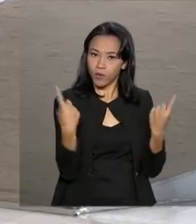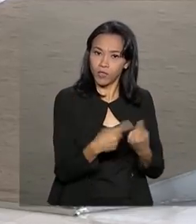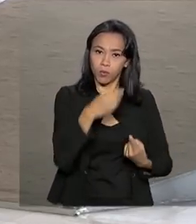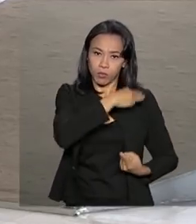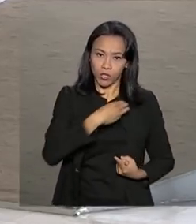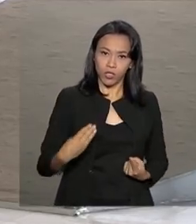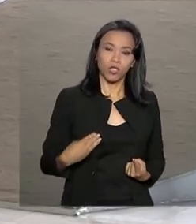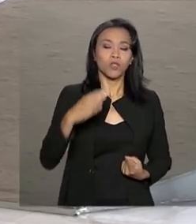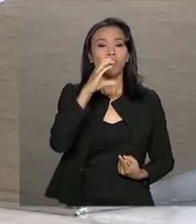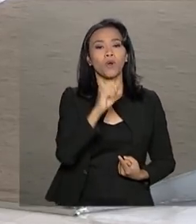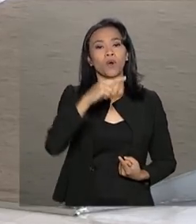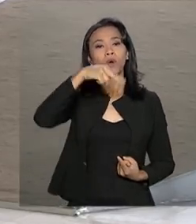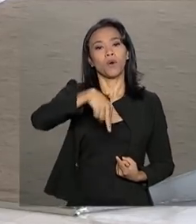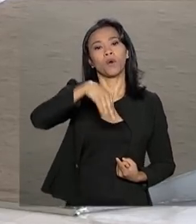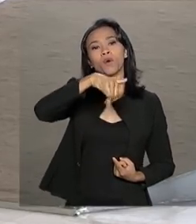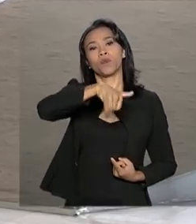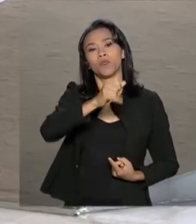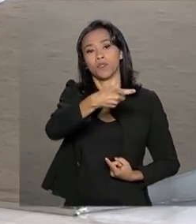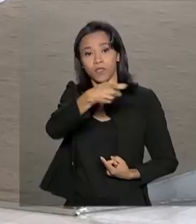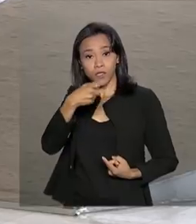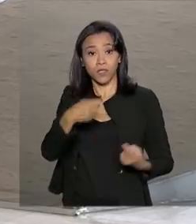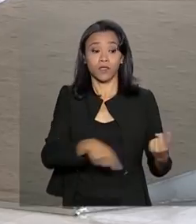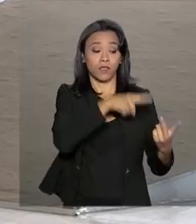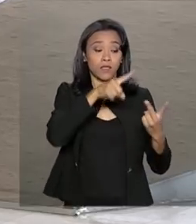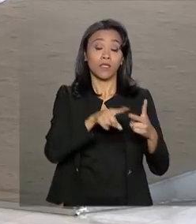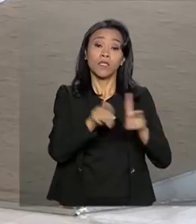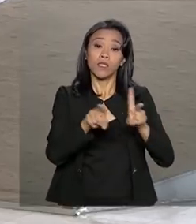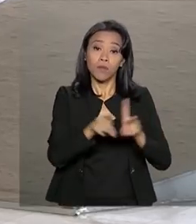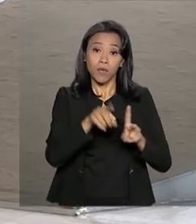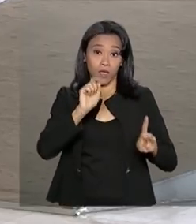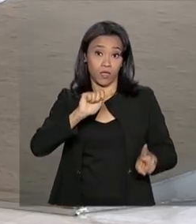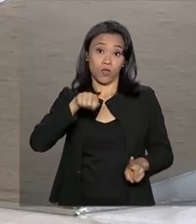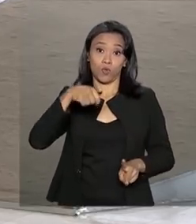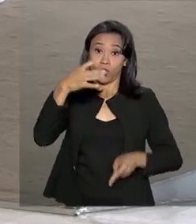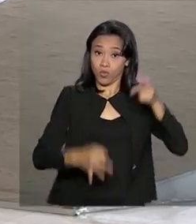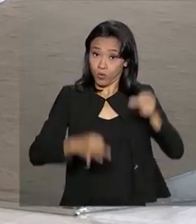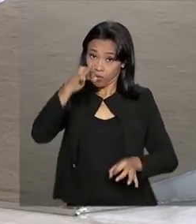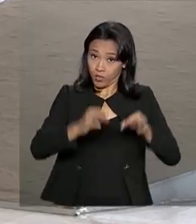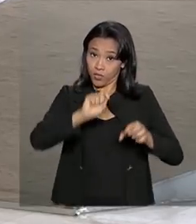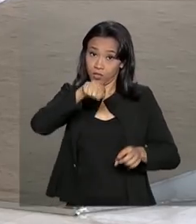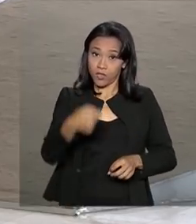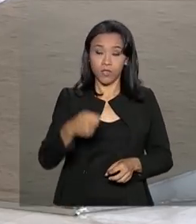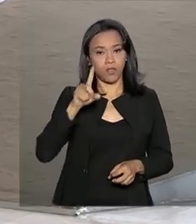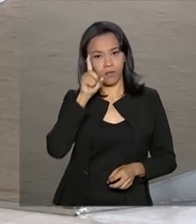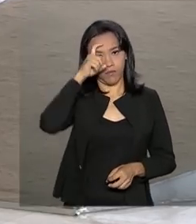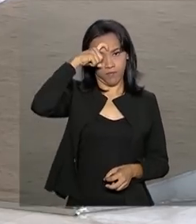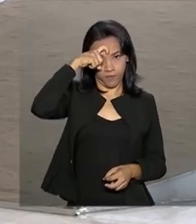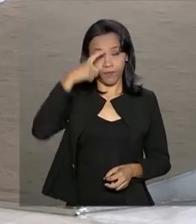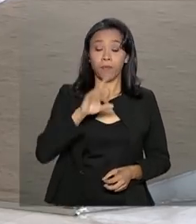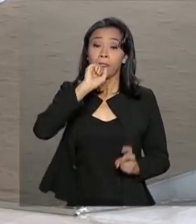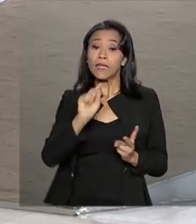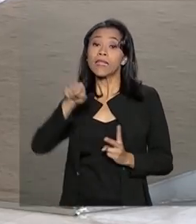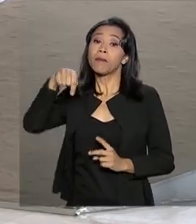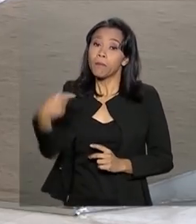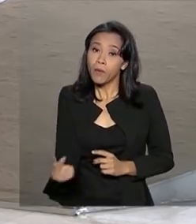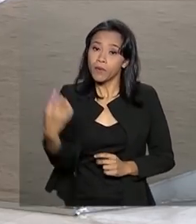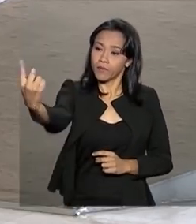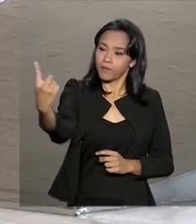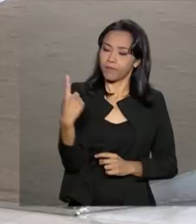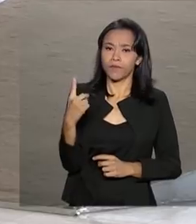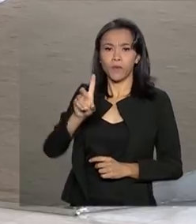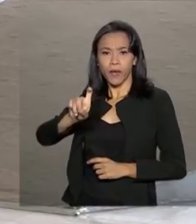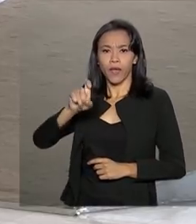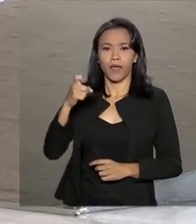da Casa Civil, e Sérgio Moro, da Justiça e Segurança Pública. Em seguida, o presidente recebe o